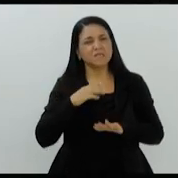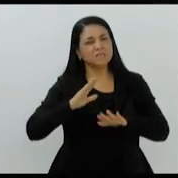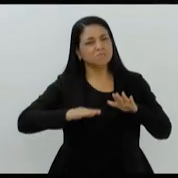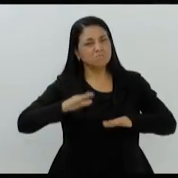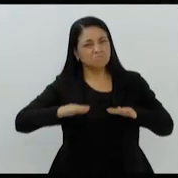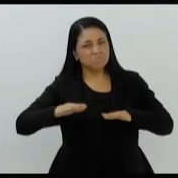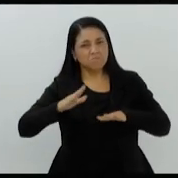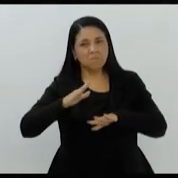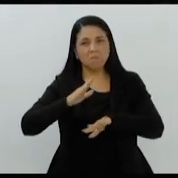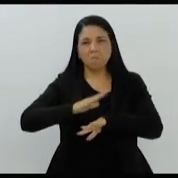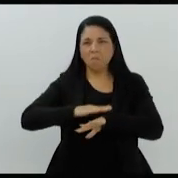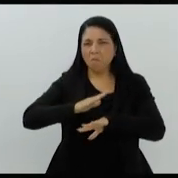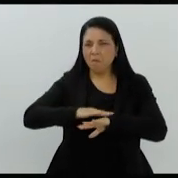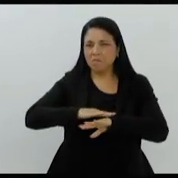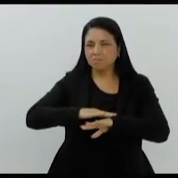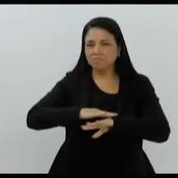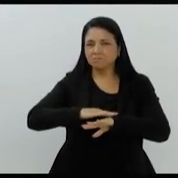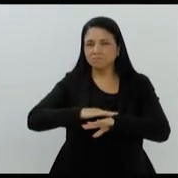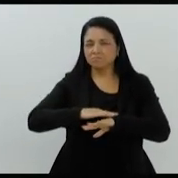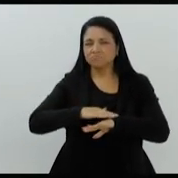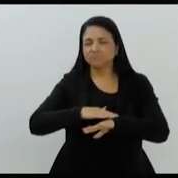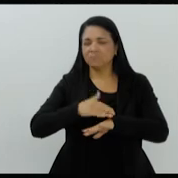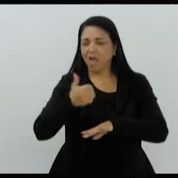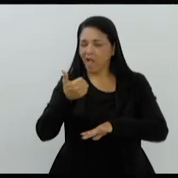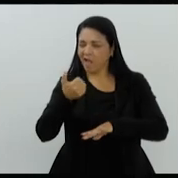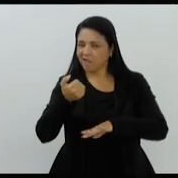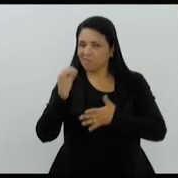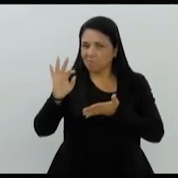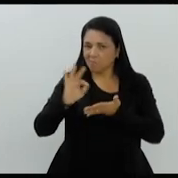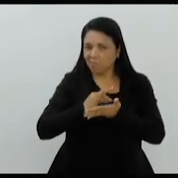governador fica a passo de cágado,